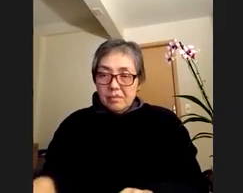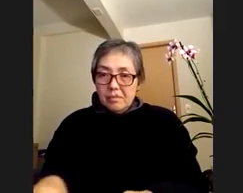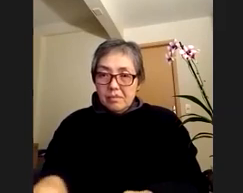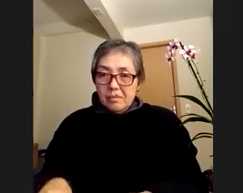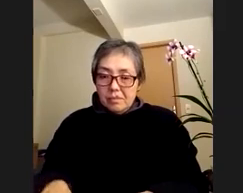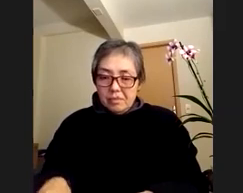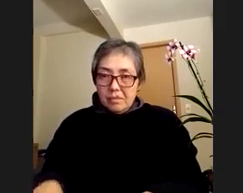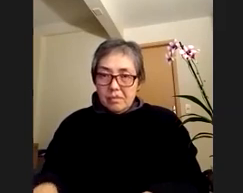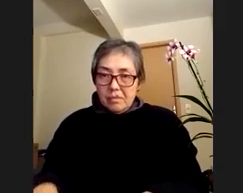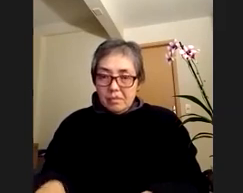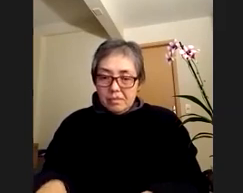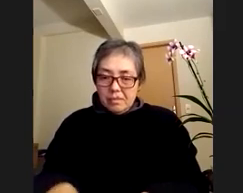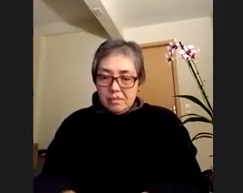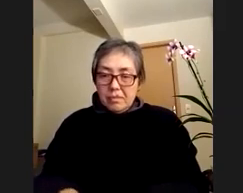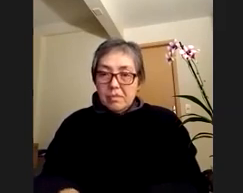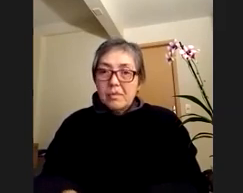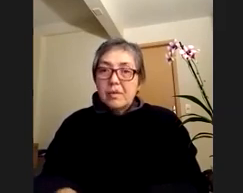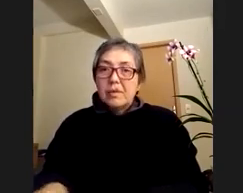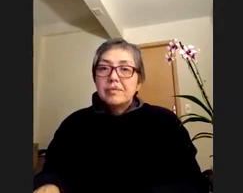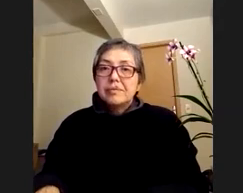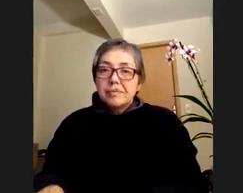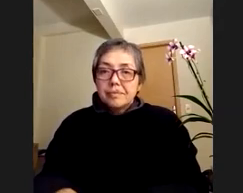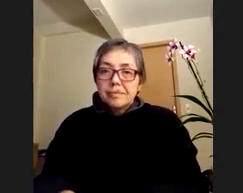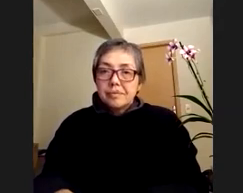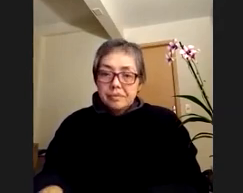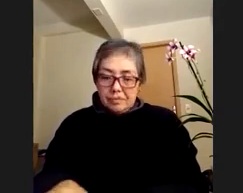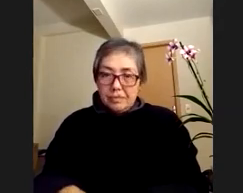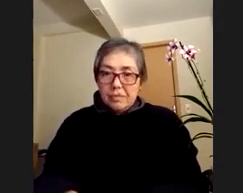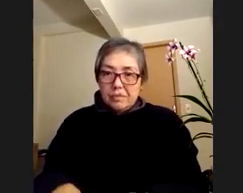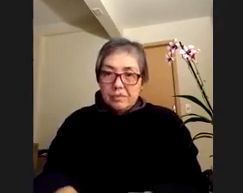a sua contribuição. Enfim, então vamos lá.